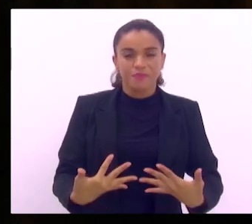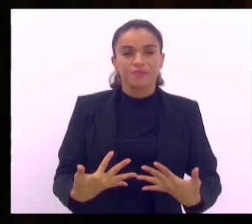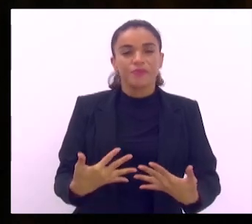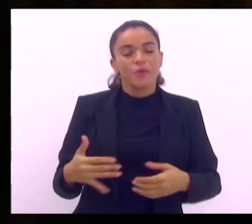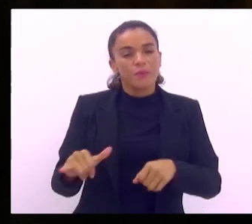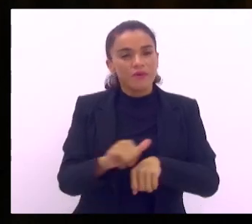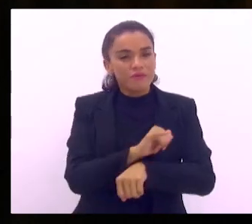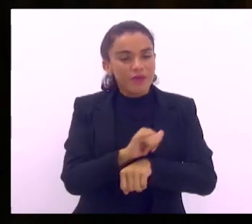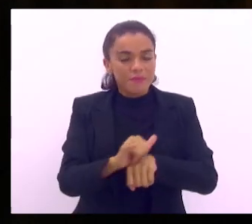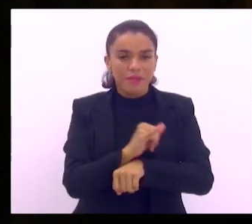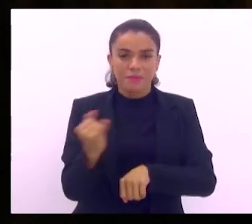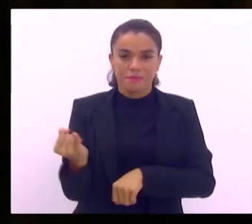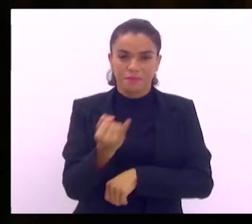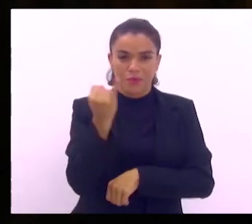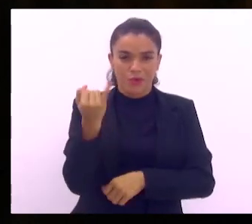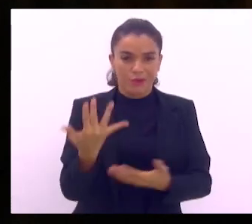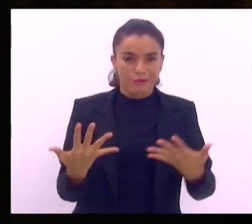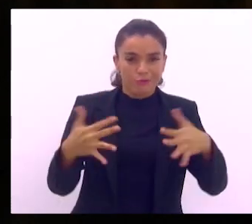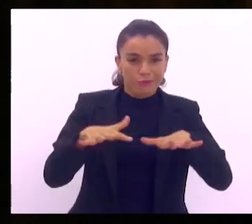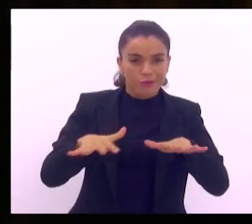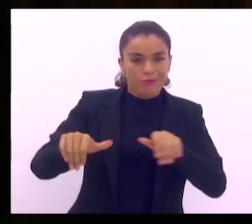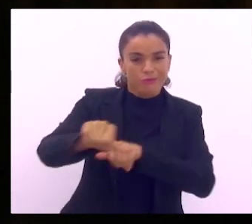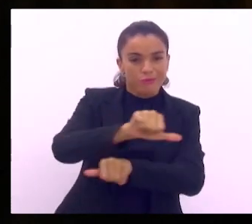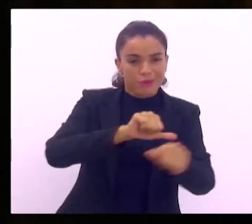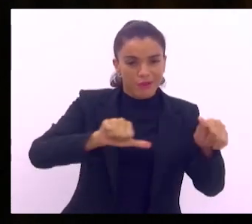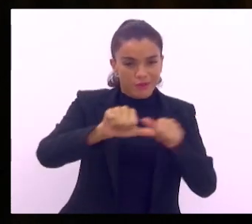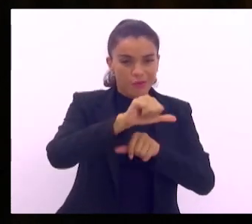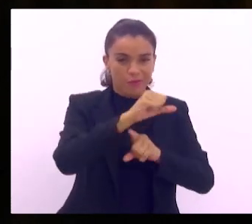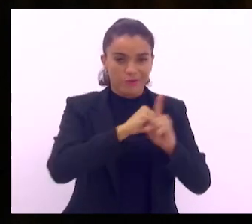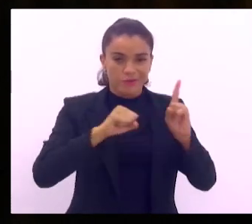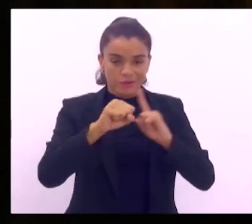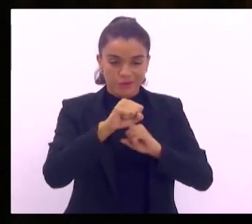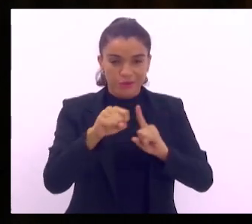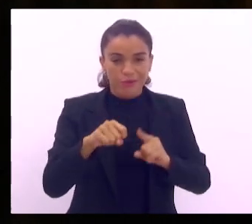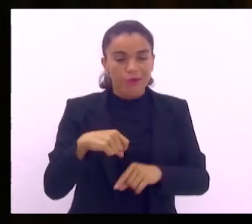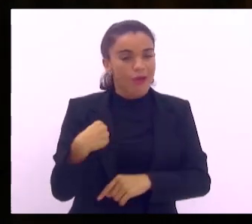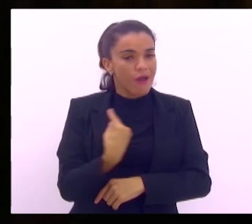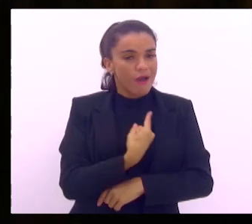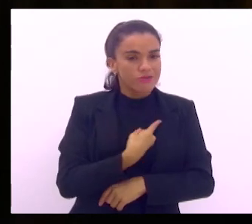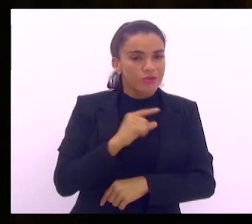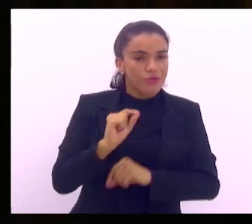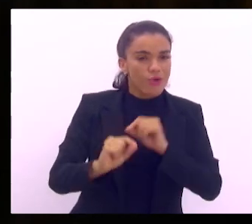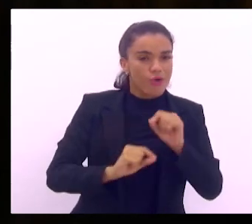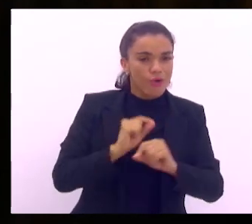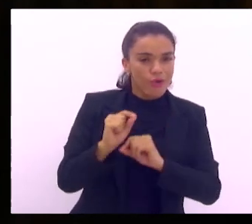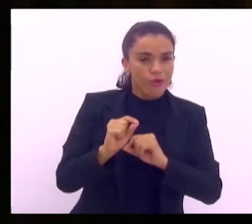ferramenta extremamente importante de inclusão e transformação social, onde a gente forma